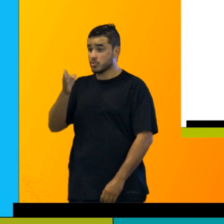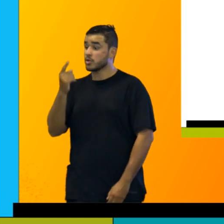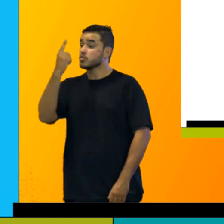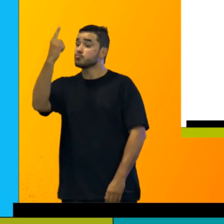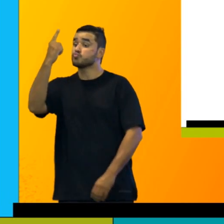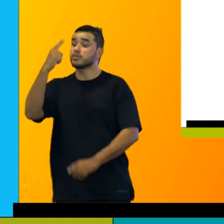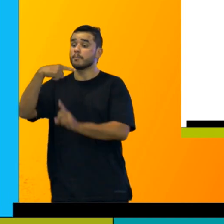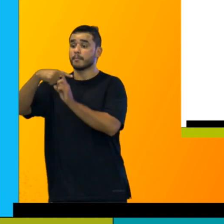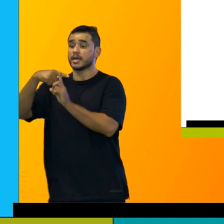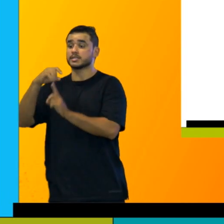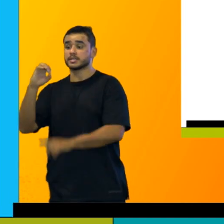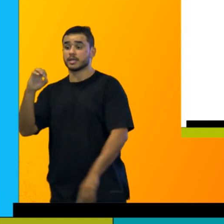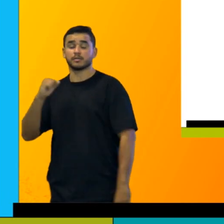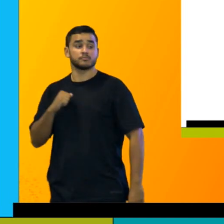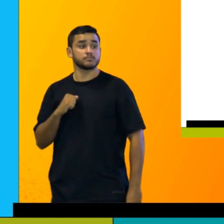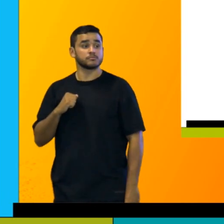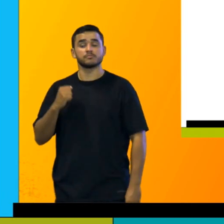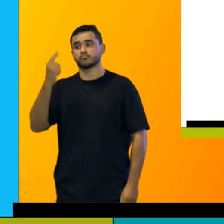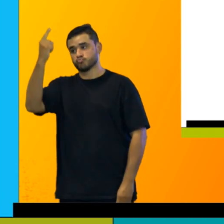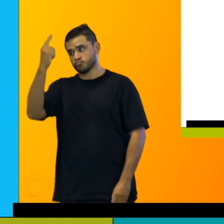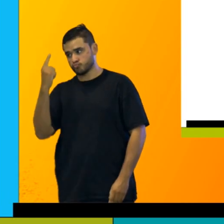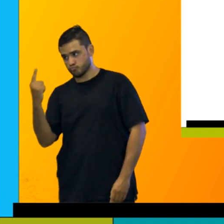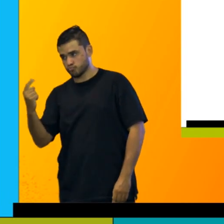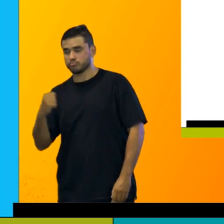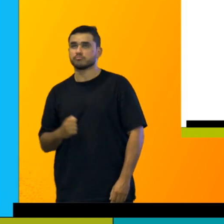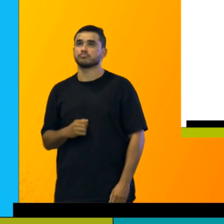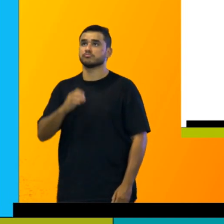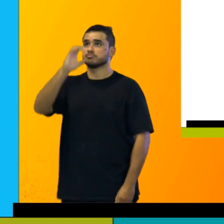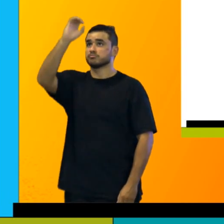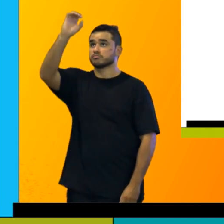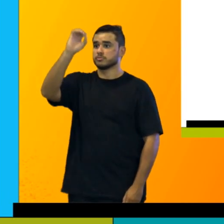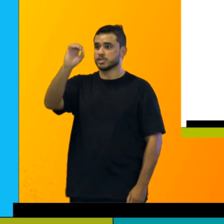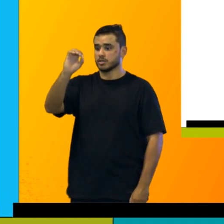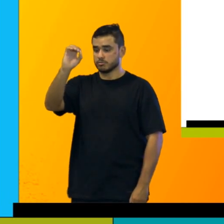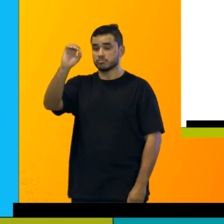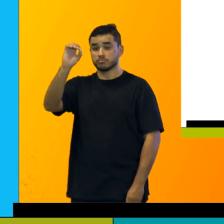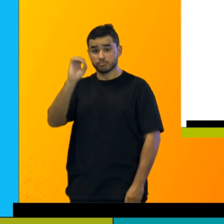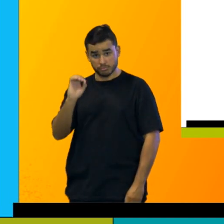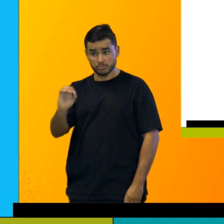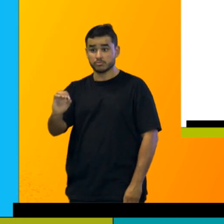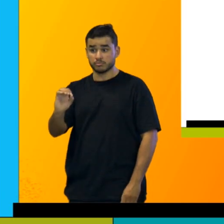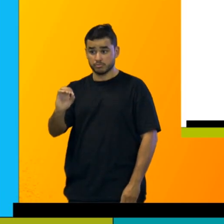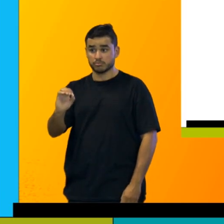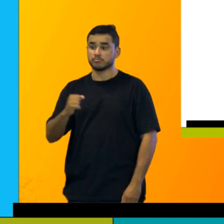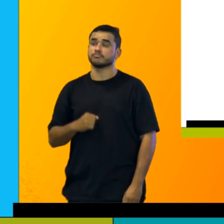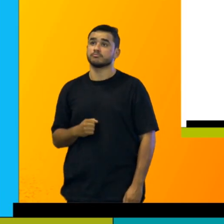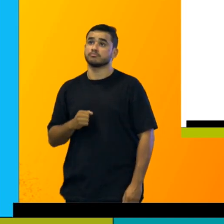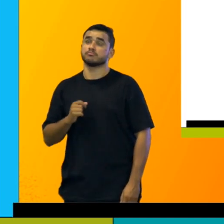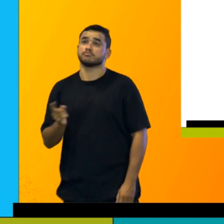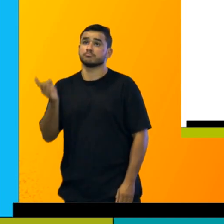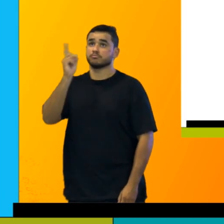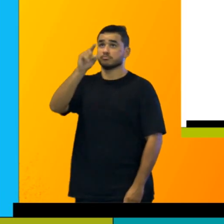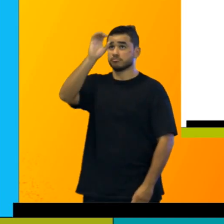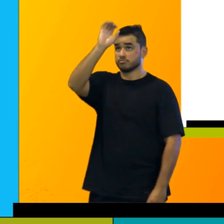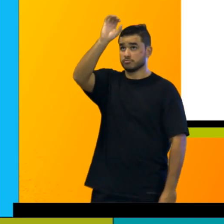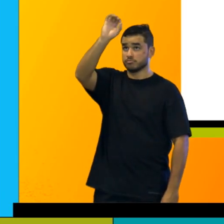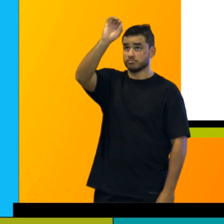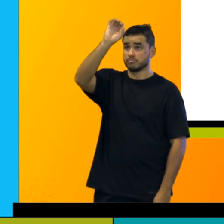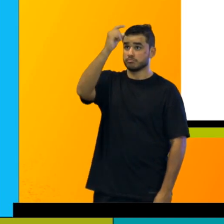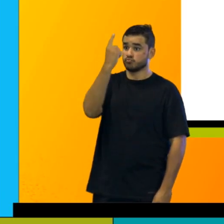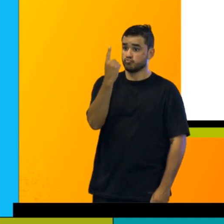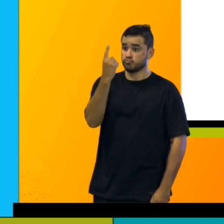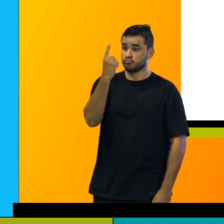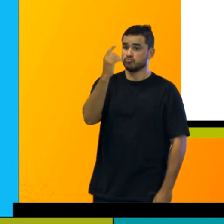mais 0, 1. A outra coluna, 0 mais 0, 0. A outra coluna, 0 mais